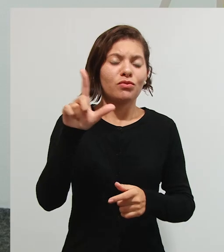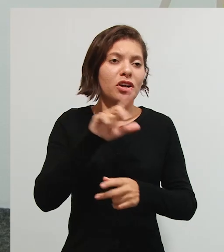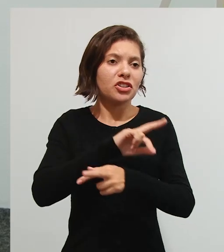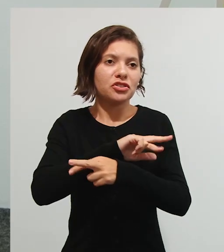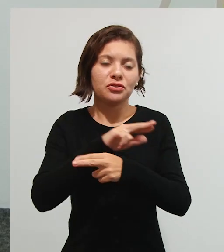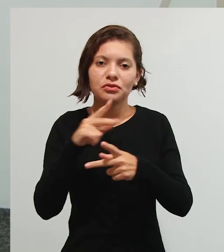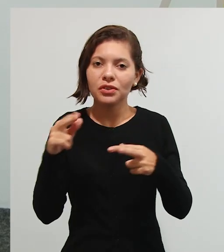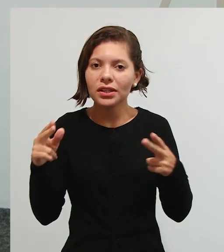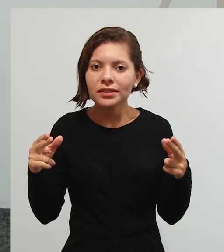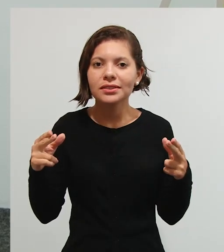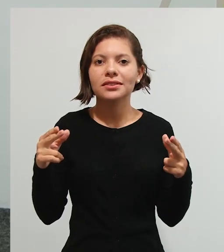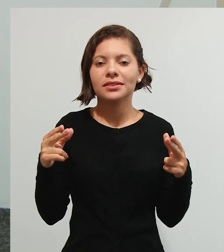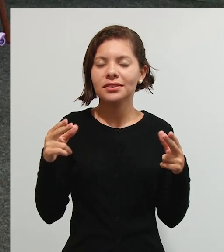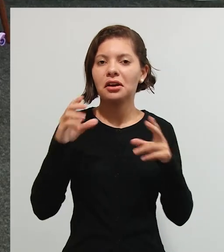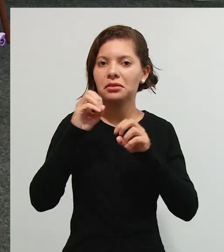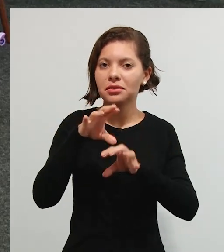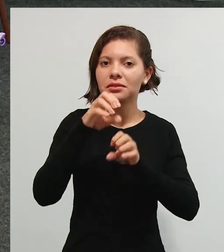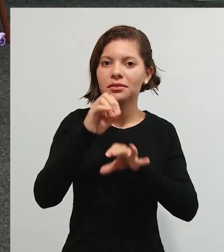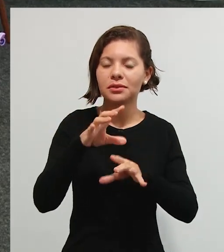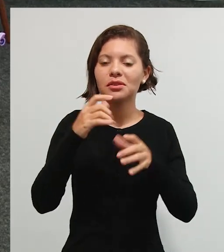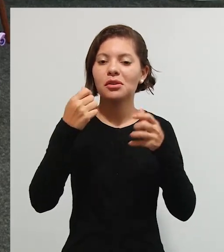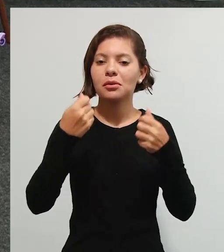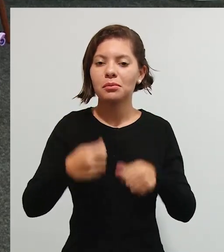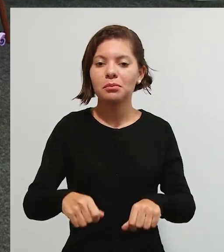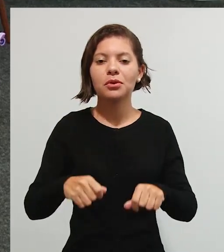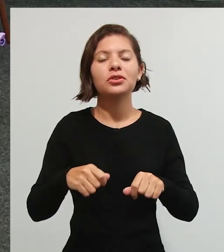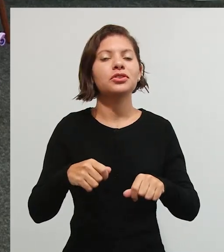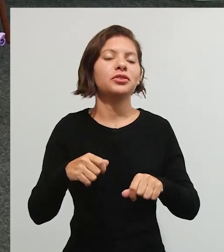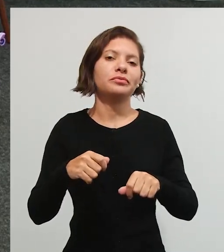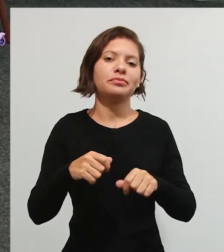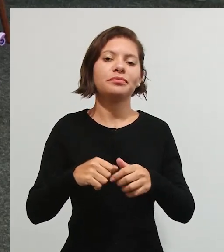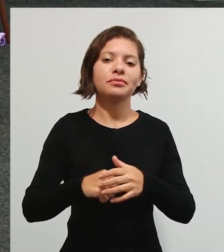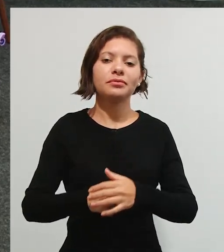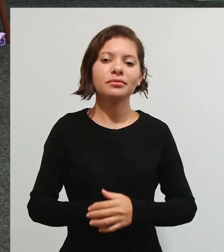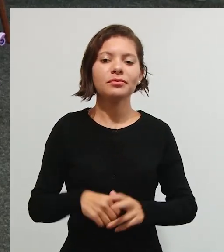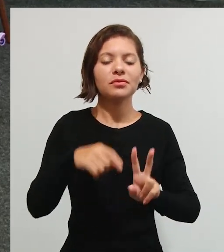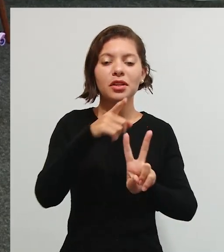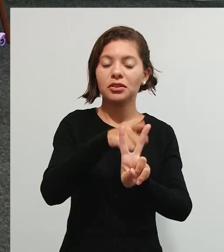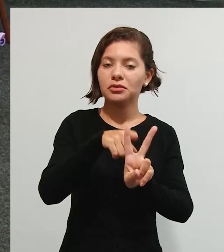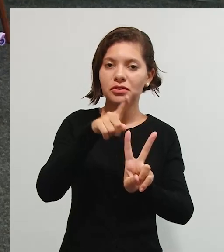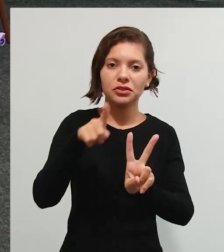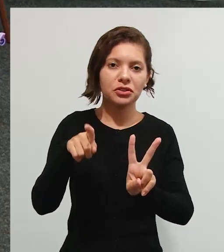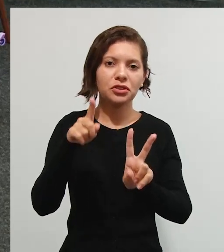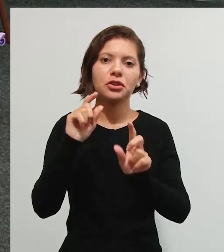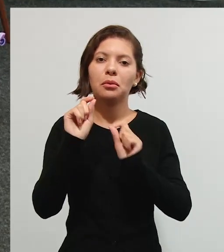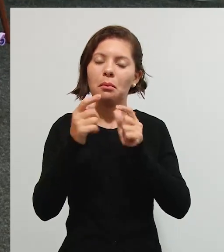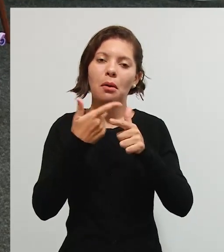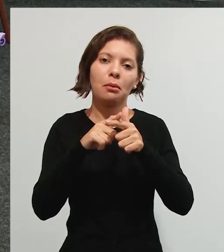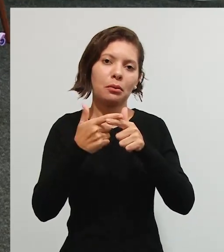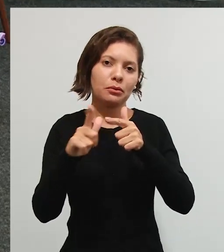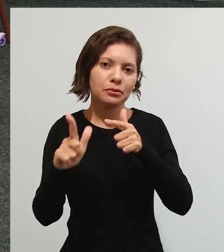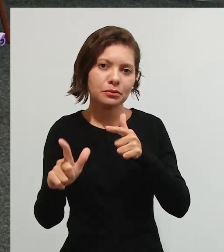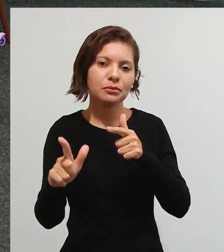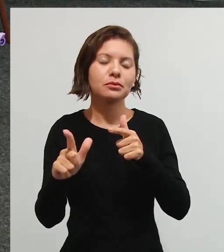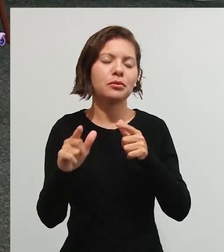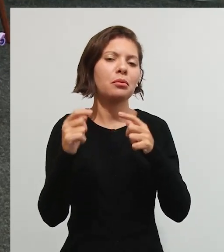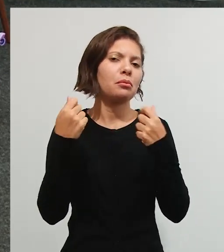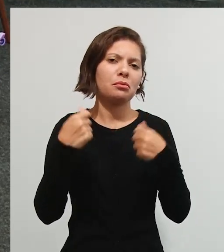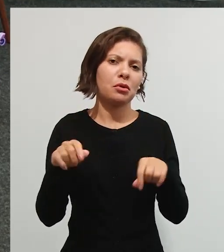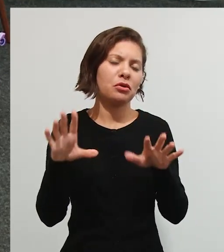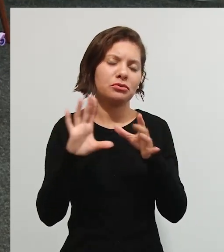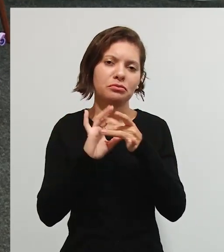funções e outros trabalhos. Você pode fazer multiplicação, pode fazer divisão, pode fazer